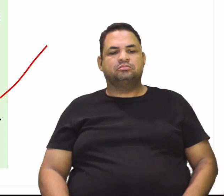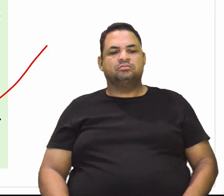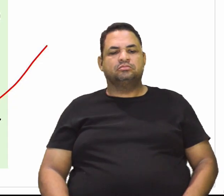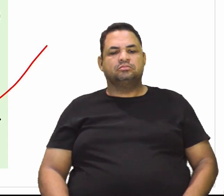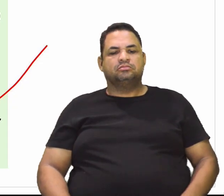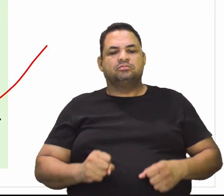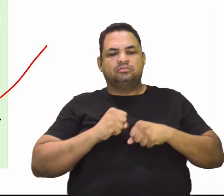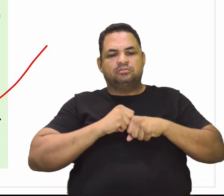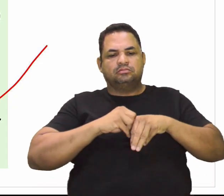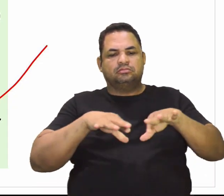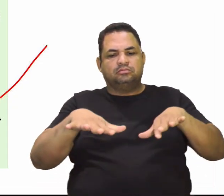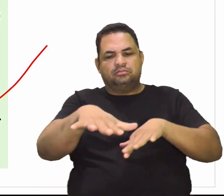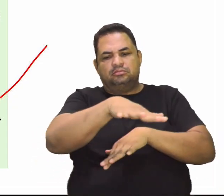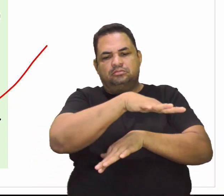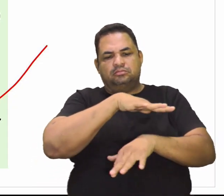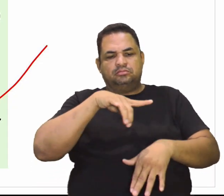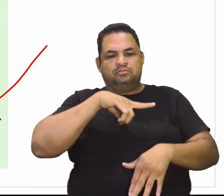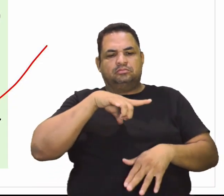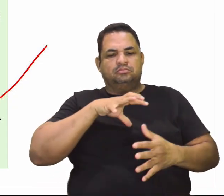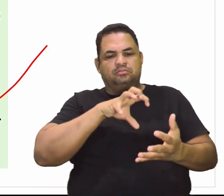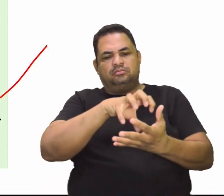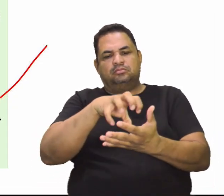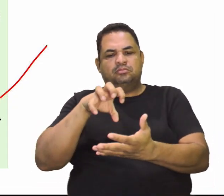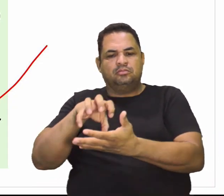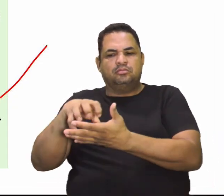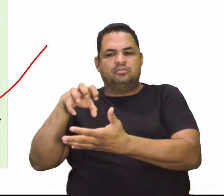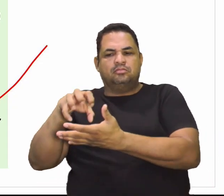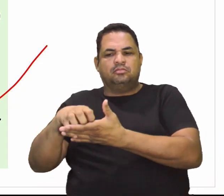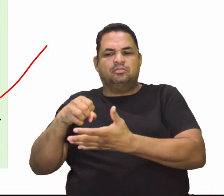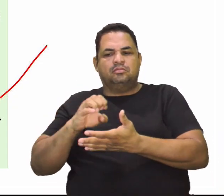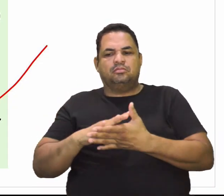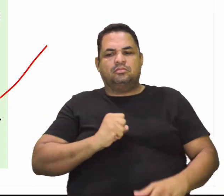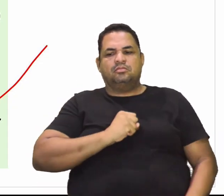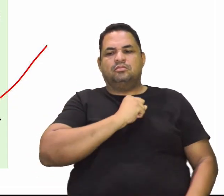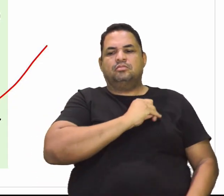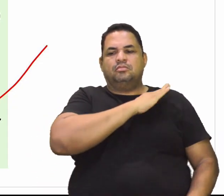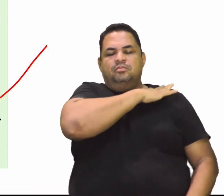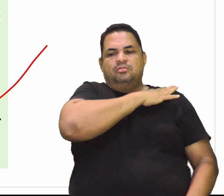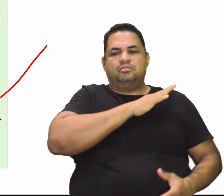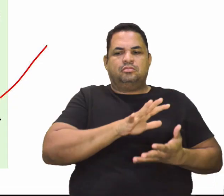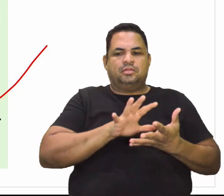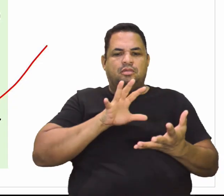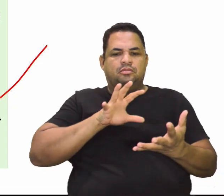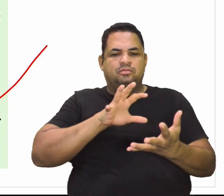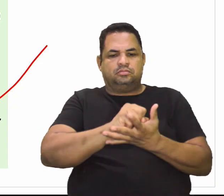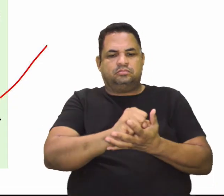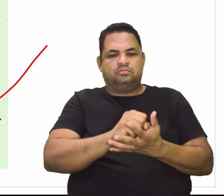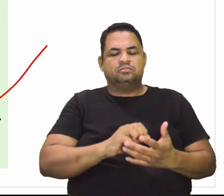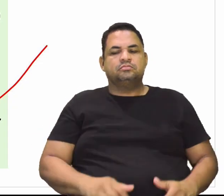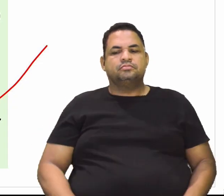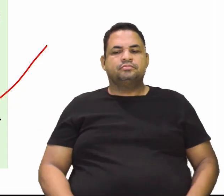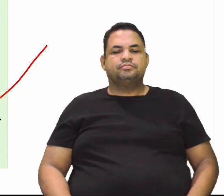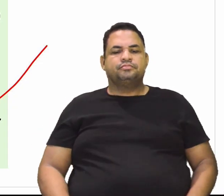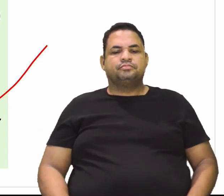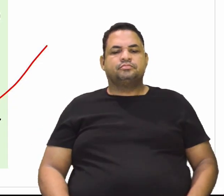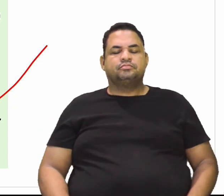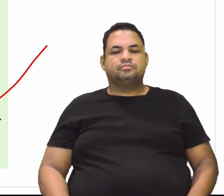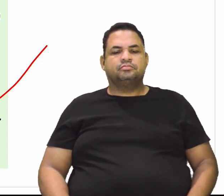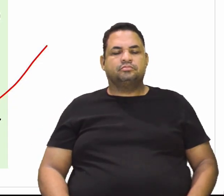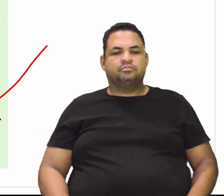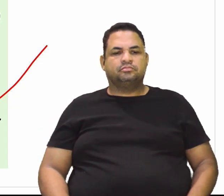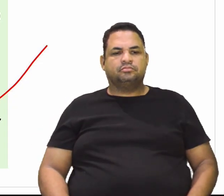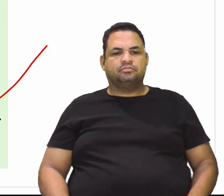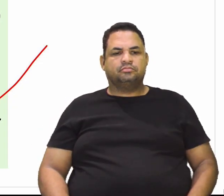extensão territorial era obtida por meio de conquistas e golpes militares. Então, preste